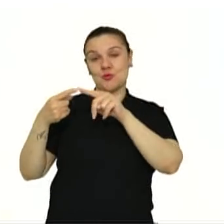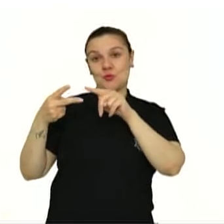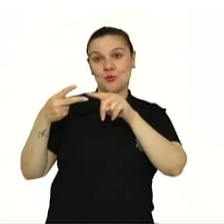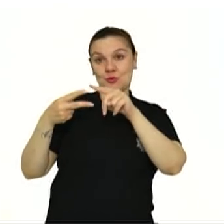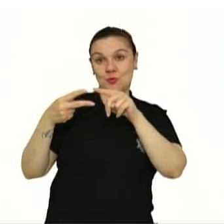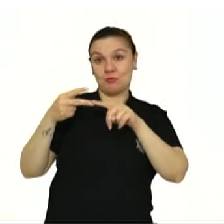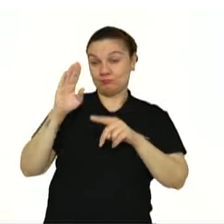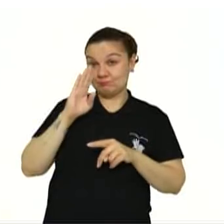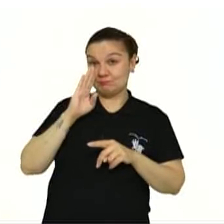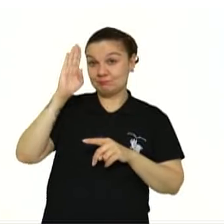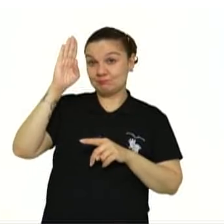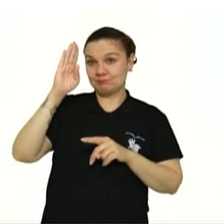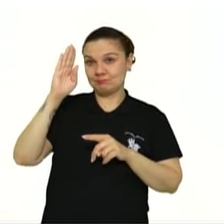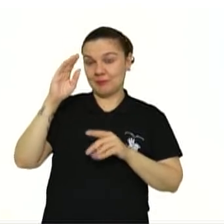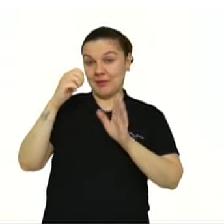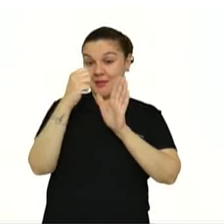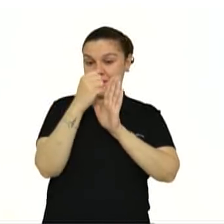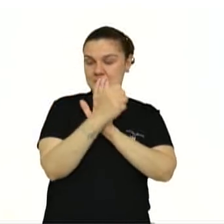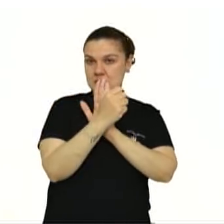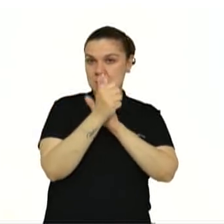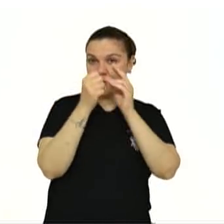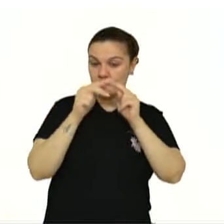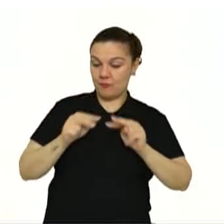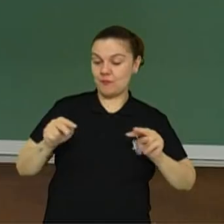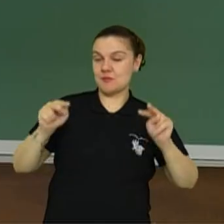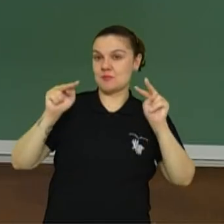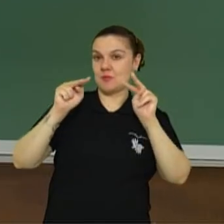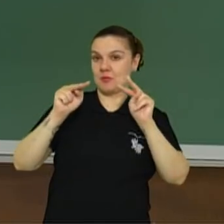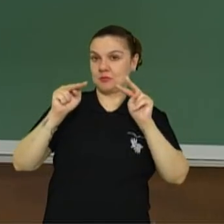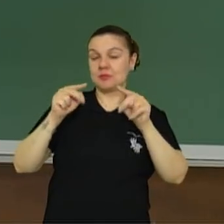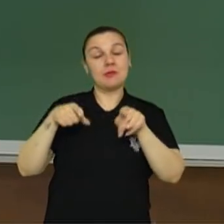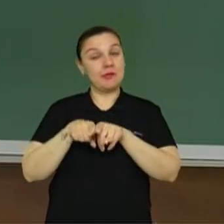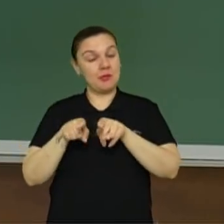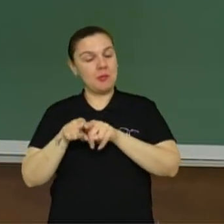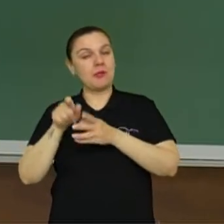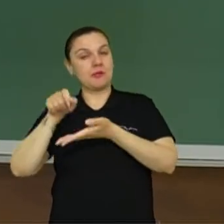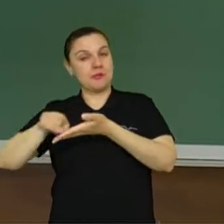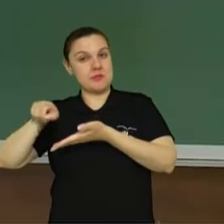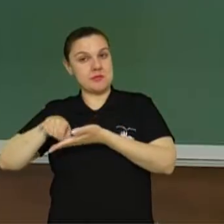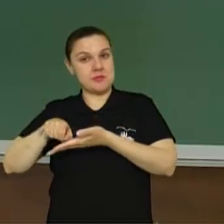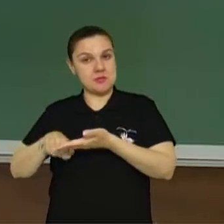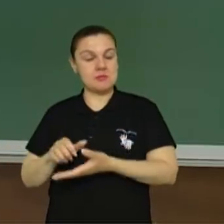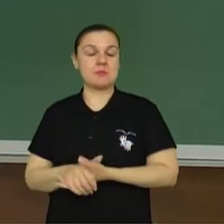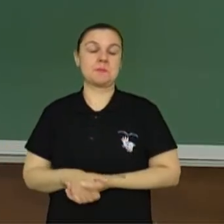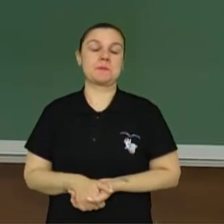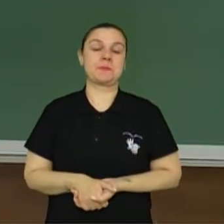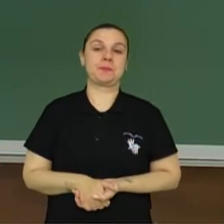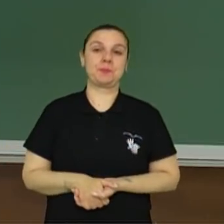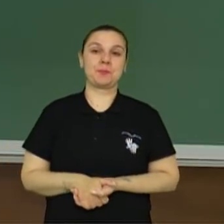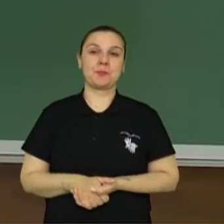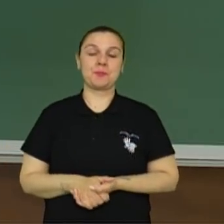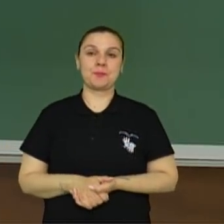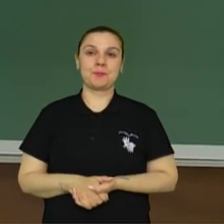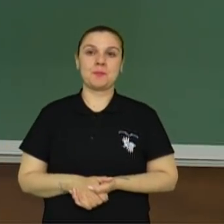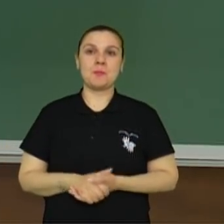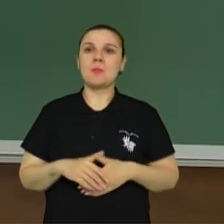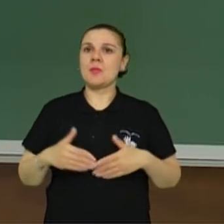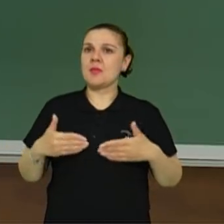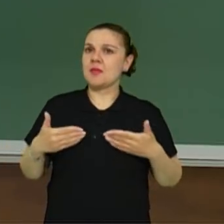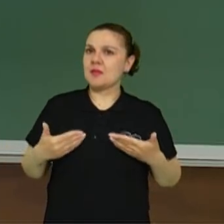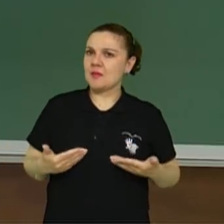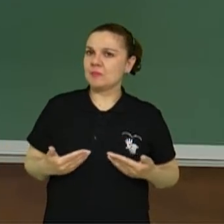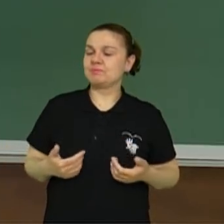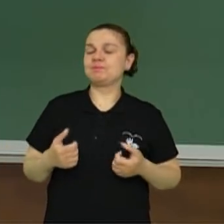dois princípios de escrita. Então, pelo princípio do texto verbal e também do texto visual, tá?